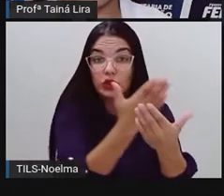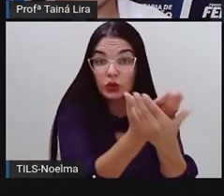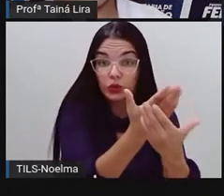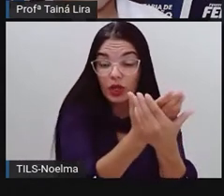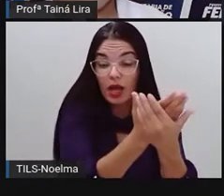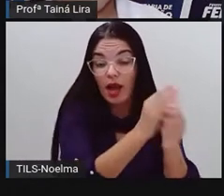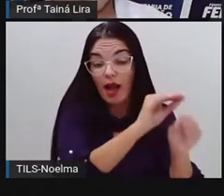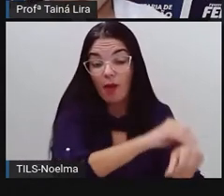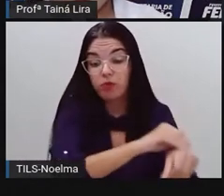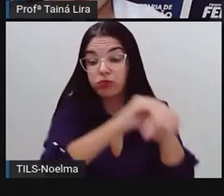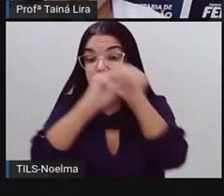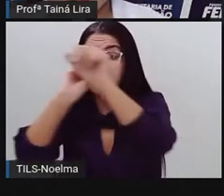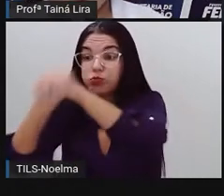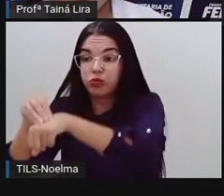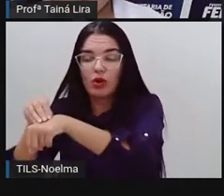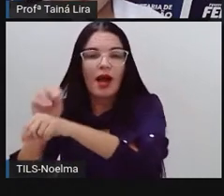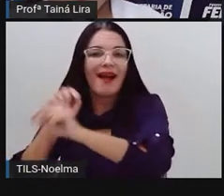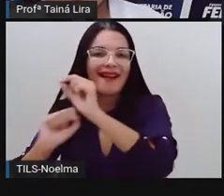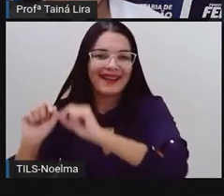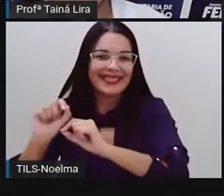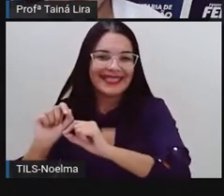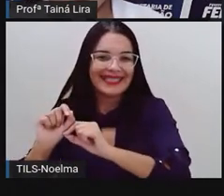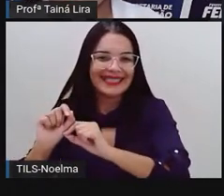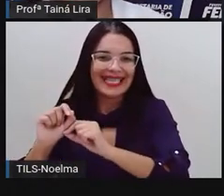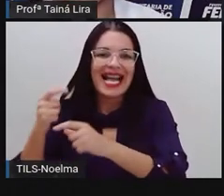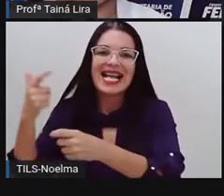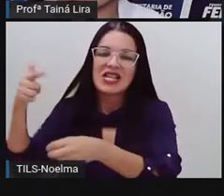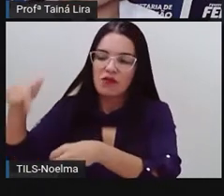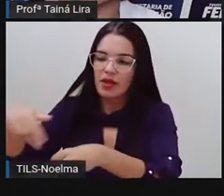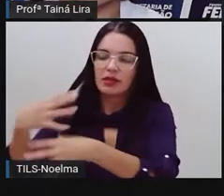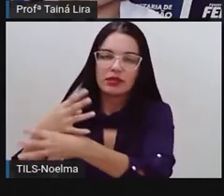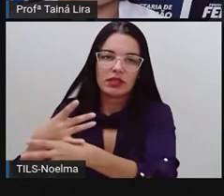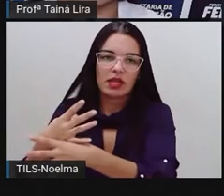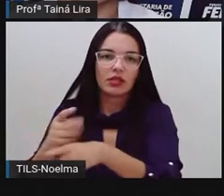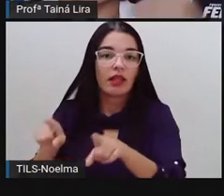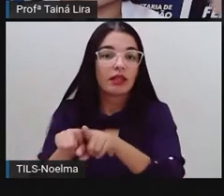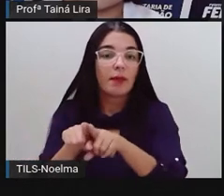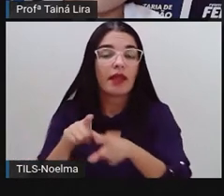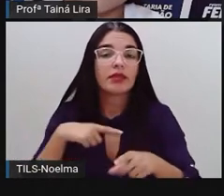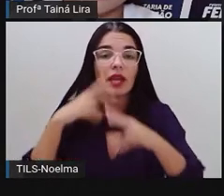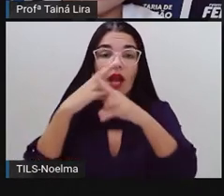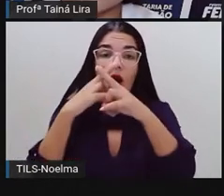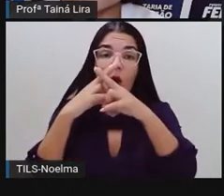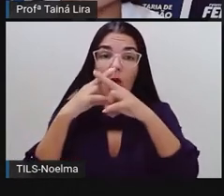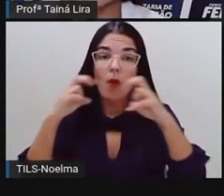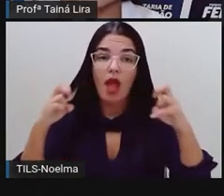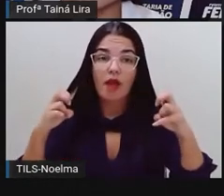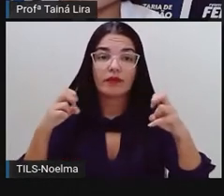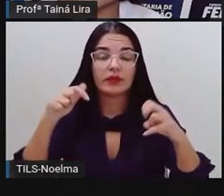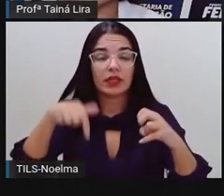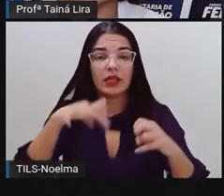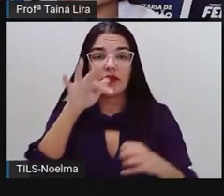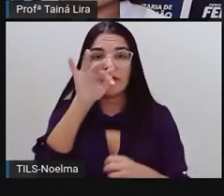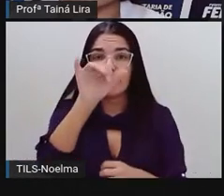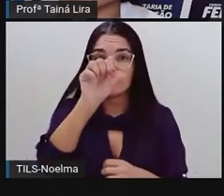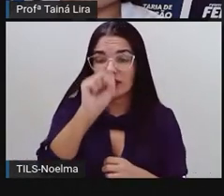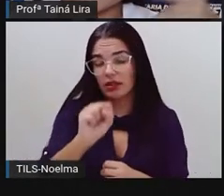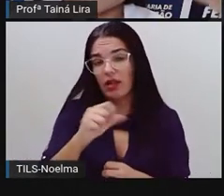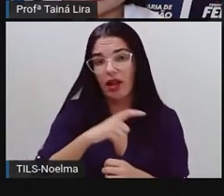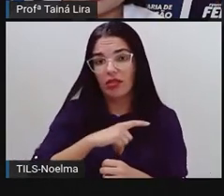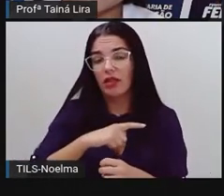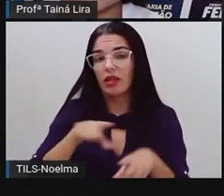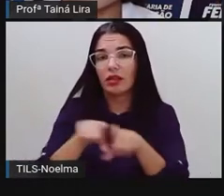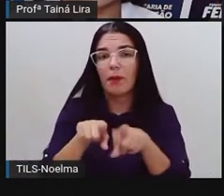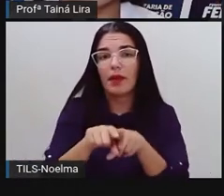é a Universidade Estadual de Feira de Santana UEFS nós te e é uma outra Universidade é que é